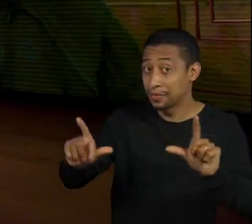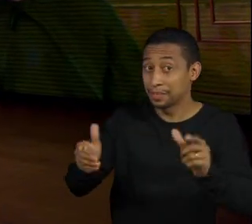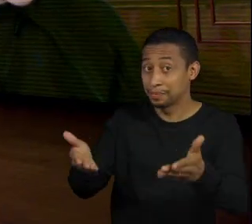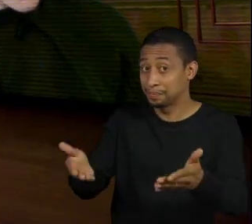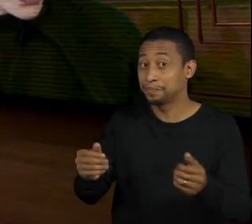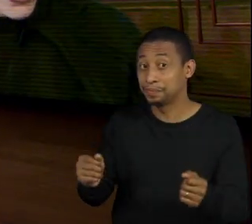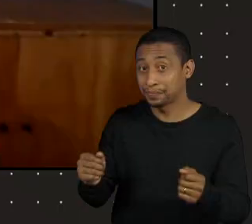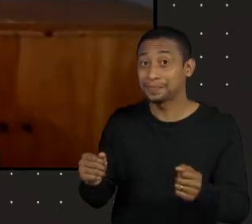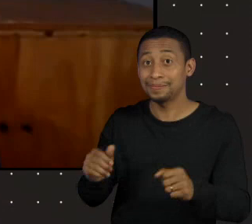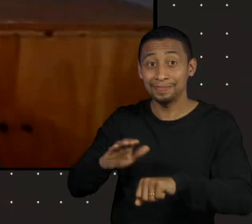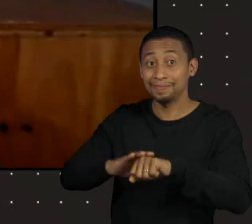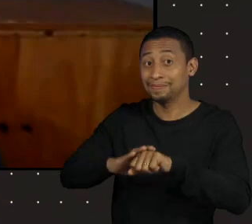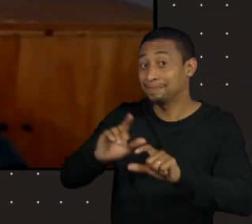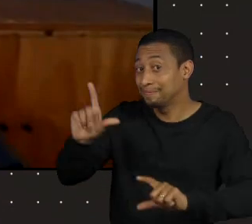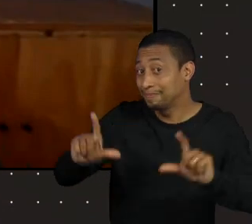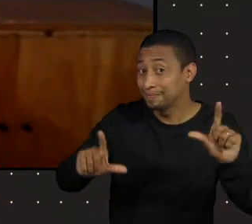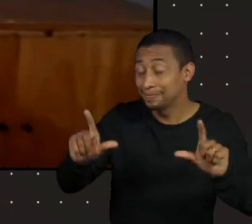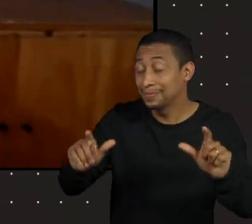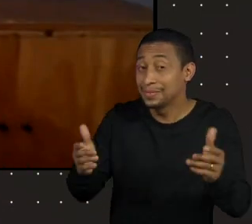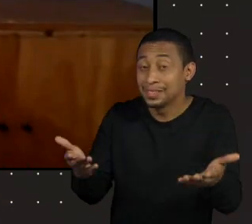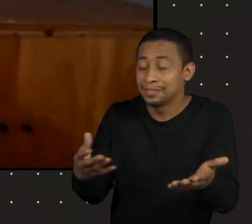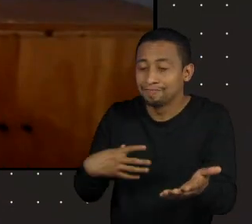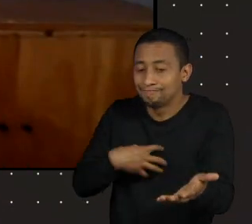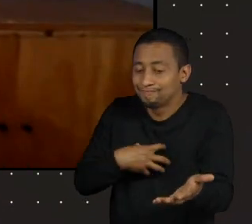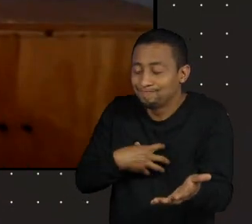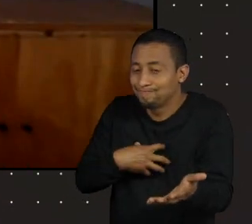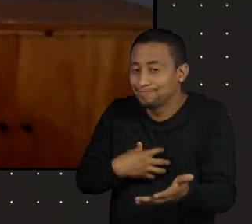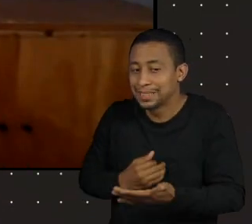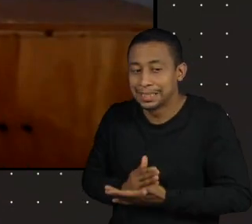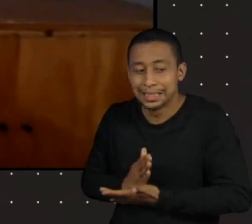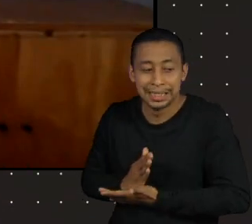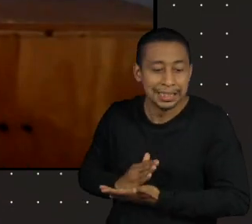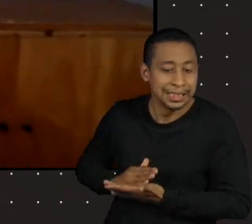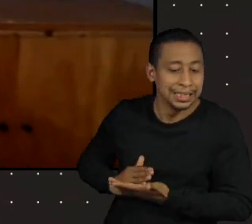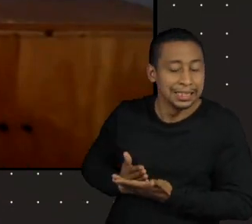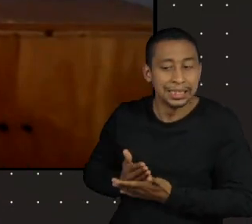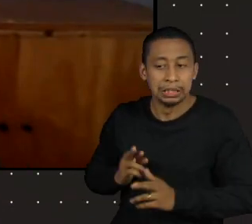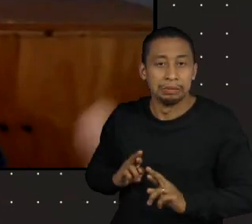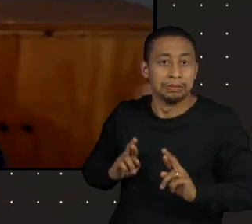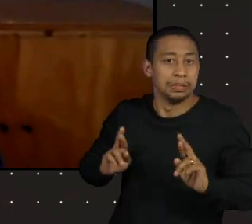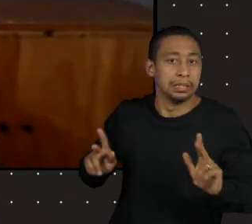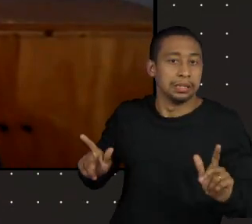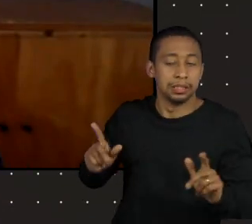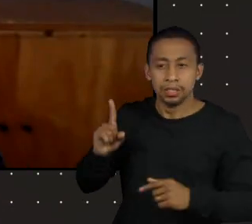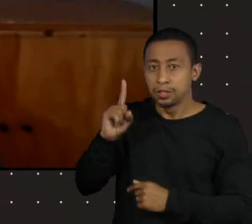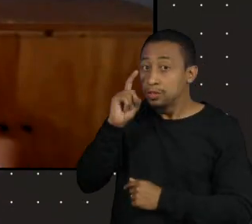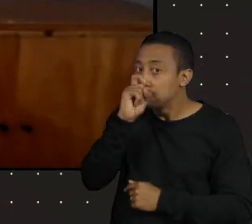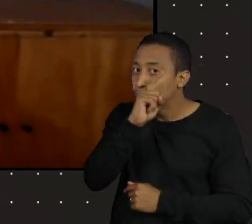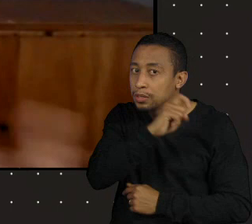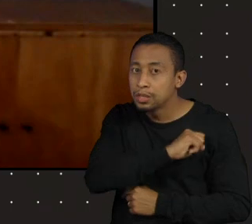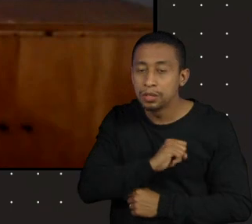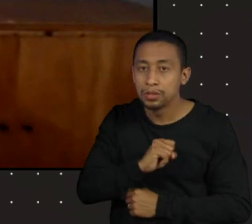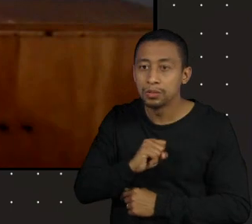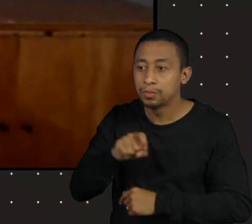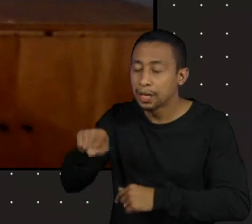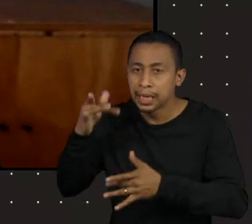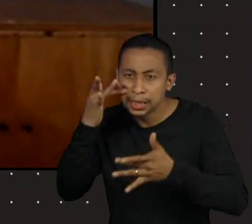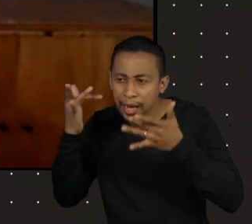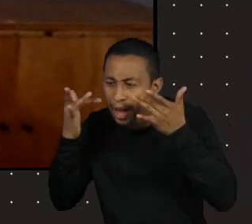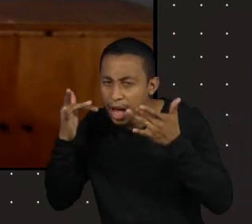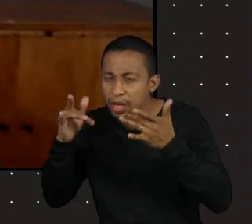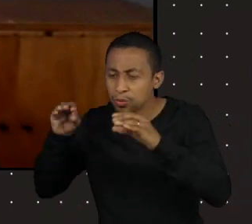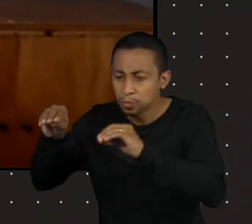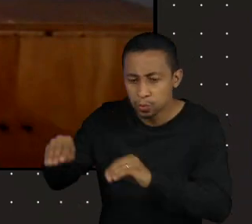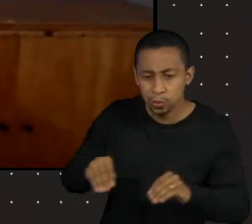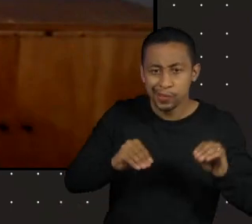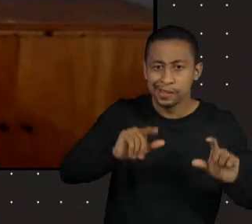primeira vez que eu fui fazer televisão, eu não me senti tão à vontade quanto eu me sentia no teatro. Foi mais difícil, um veículo novo, uma nova forma de fazer.